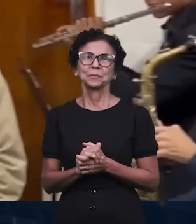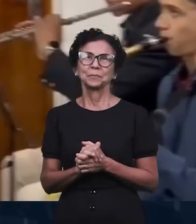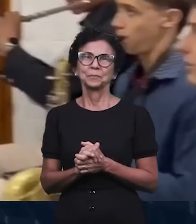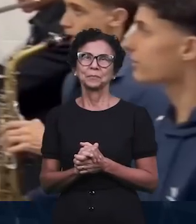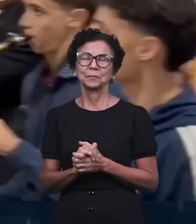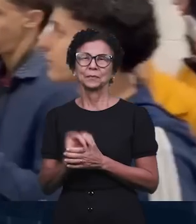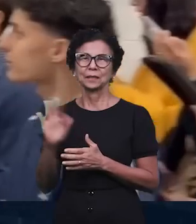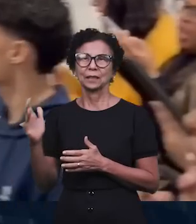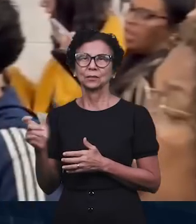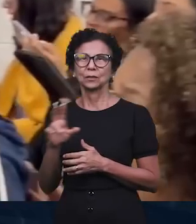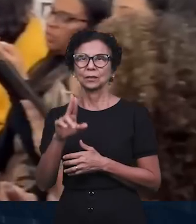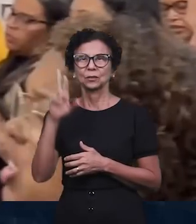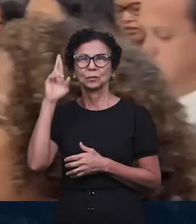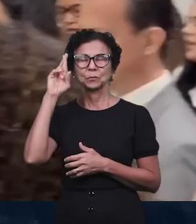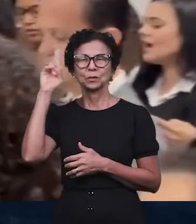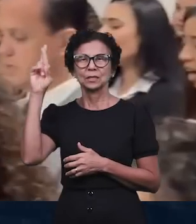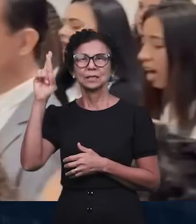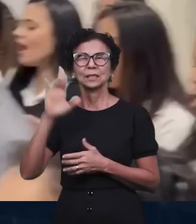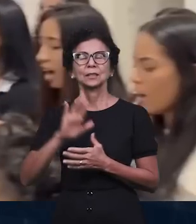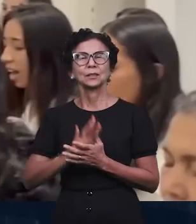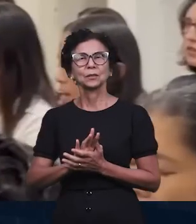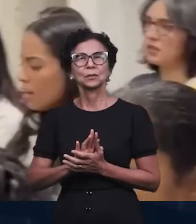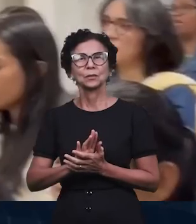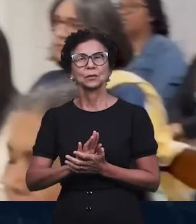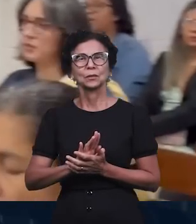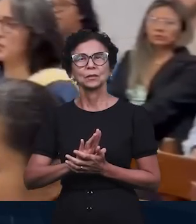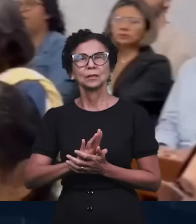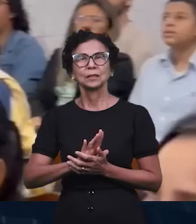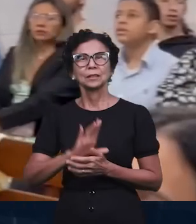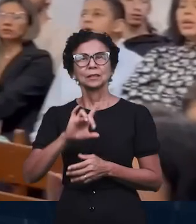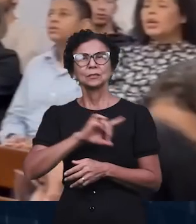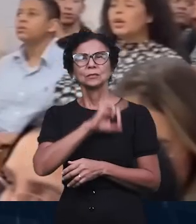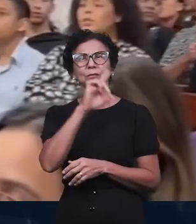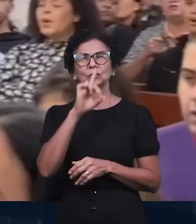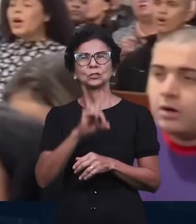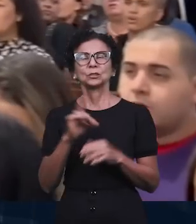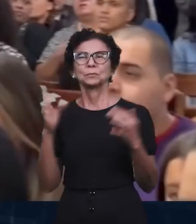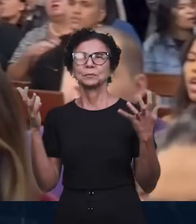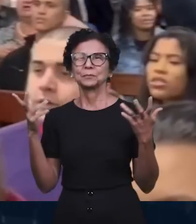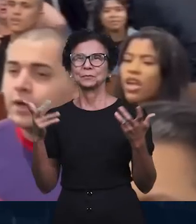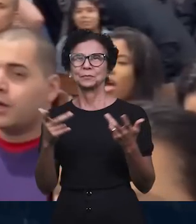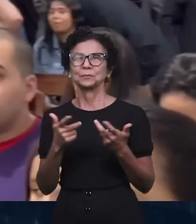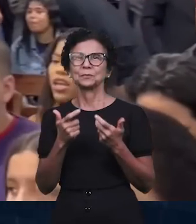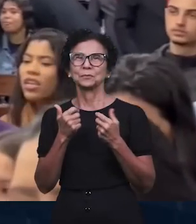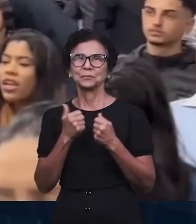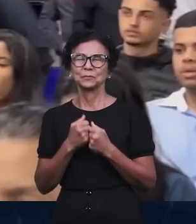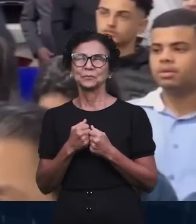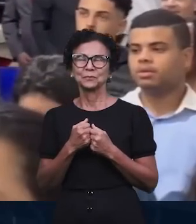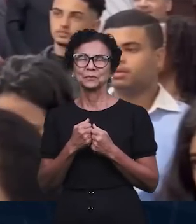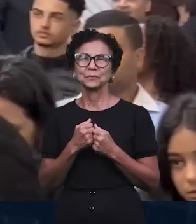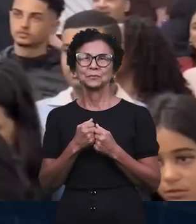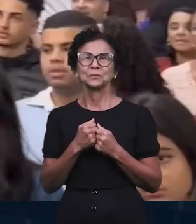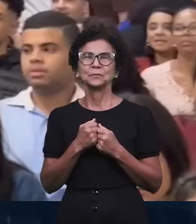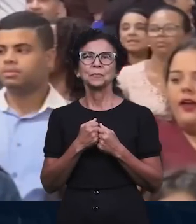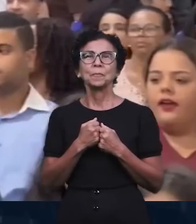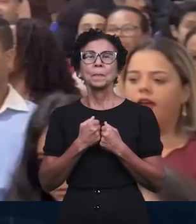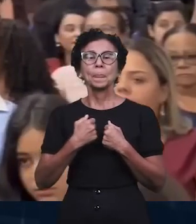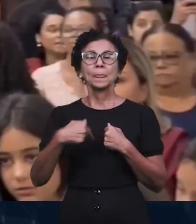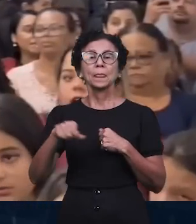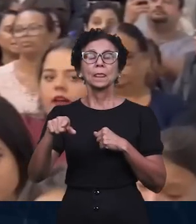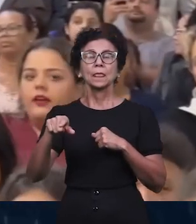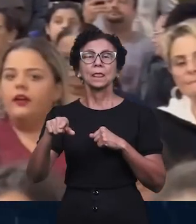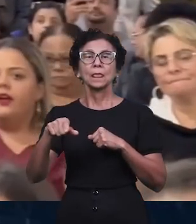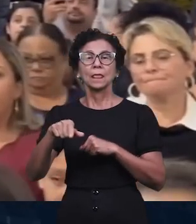grande dia, um dia maravilhoso, das operações do Senhor no meio do seu povo. Saímos às ruas aqui com os jovens da área